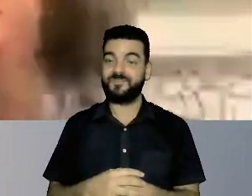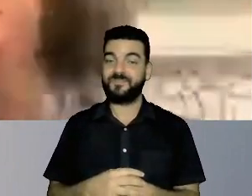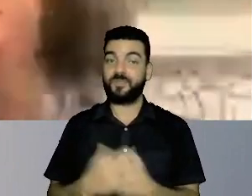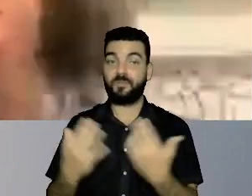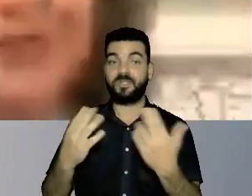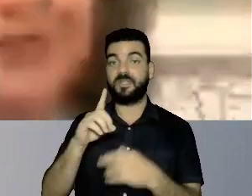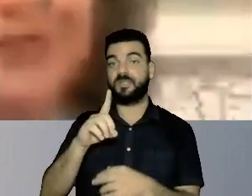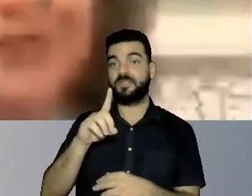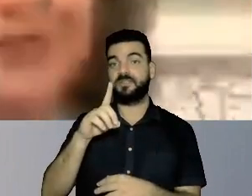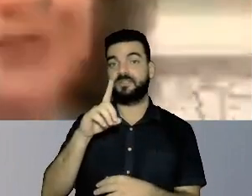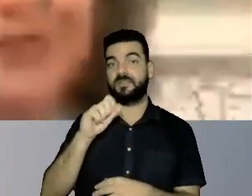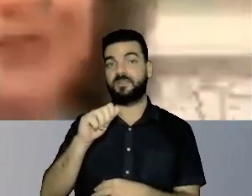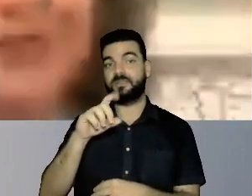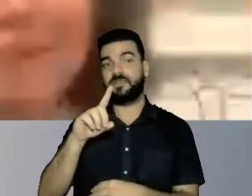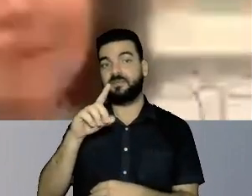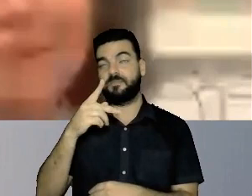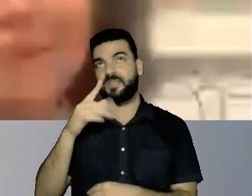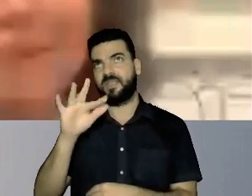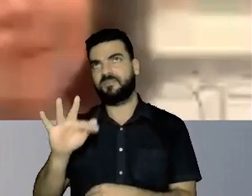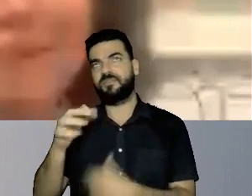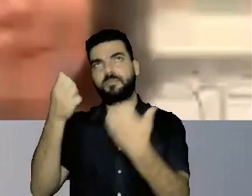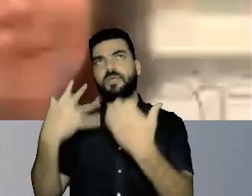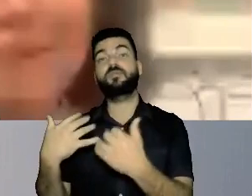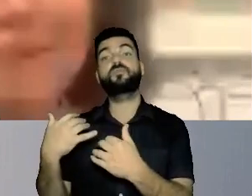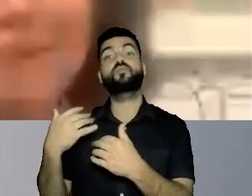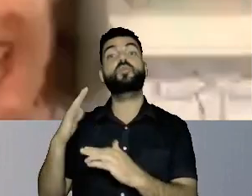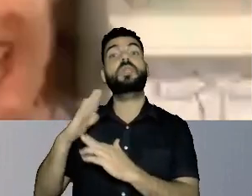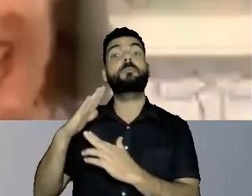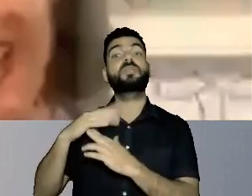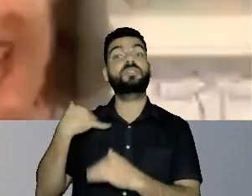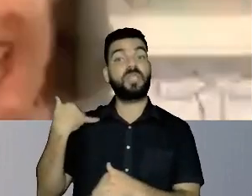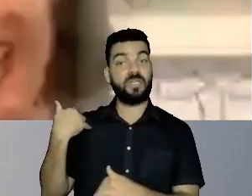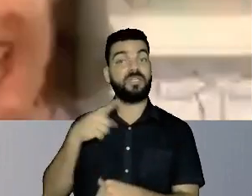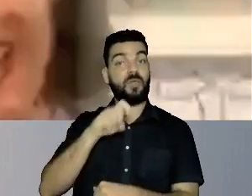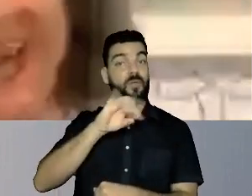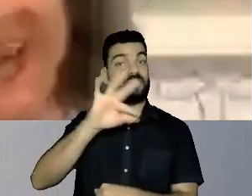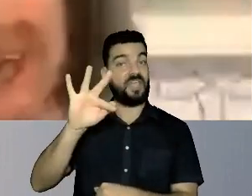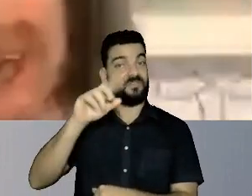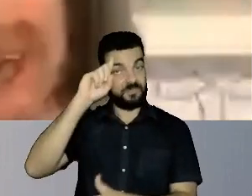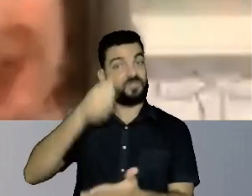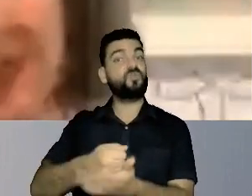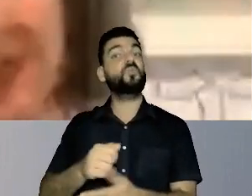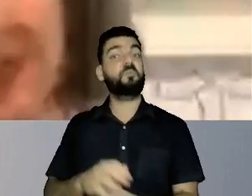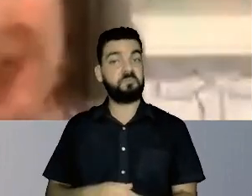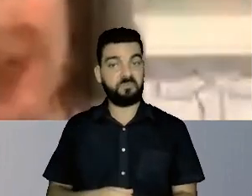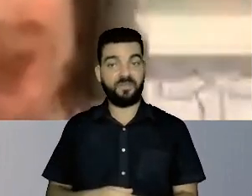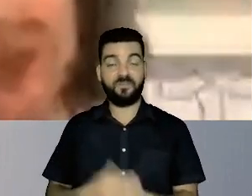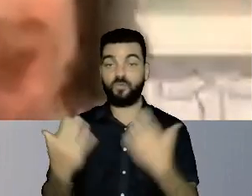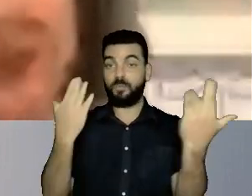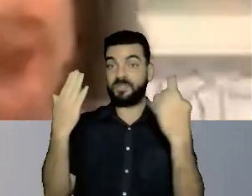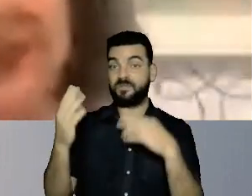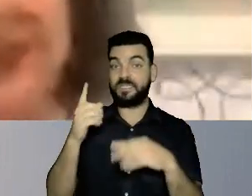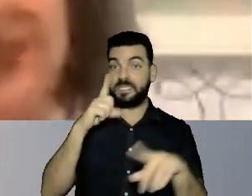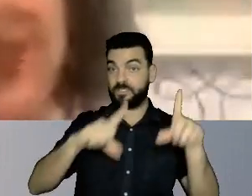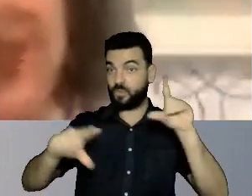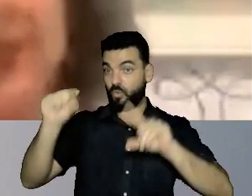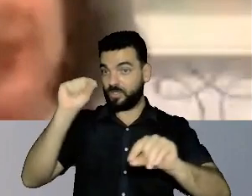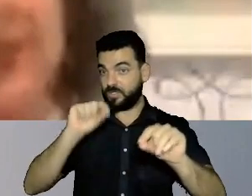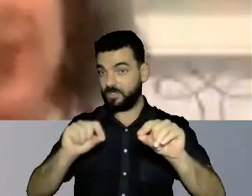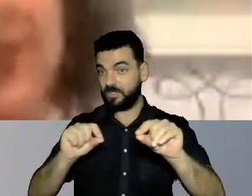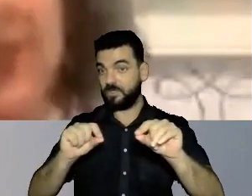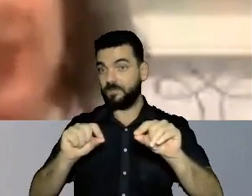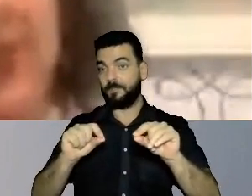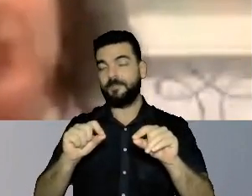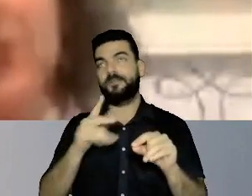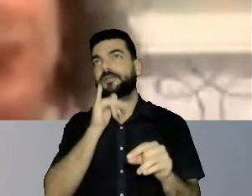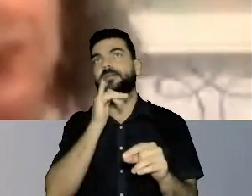sobre classificação indicativa, mas a gente pode aplicar porque na decisão da DPF sobre classificação